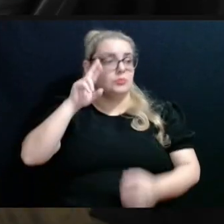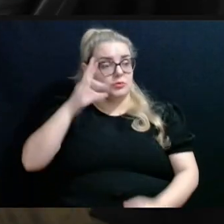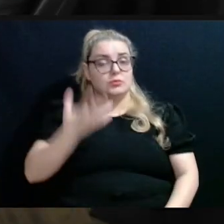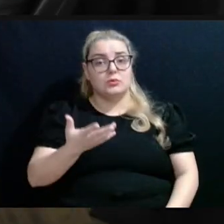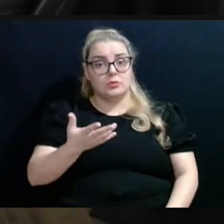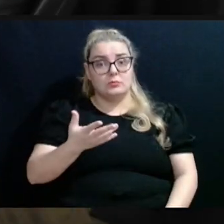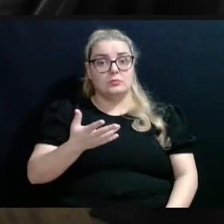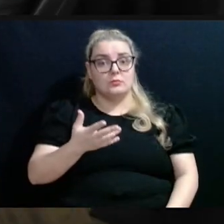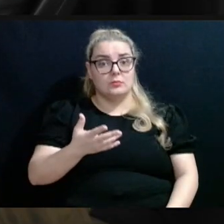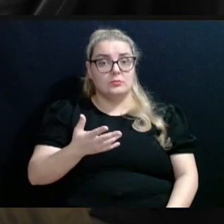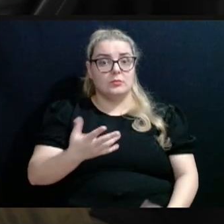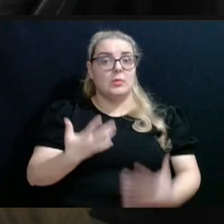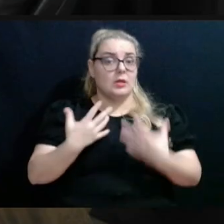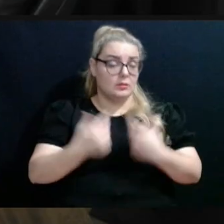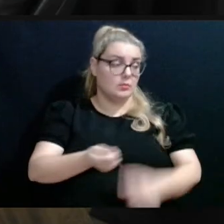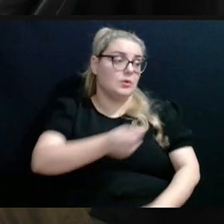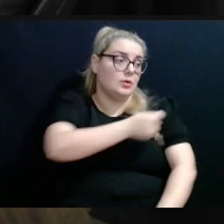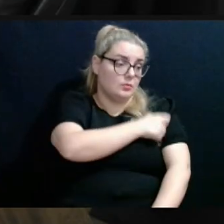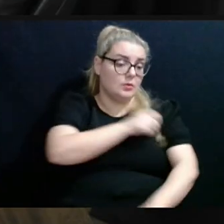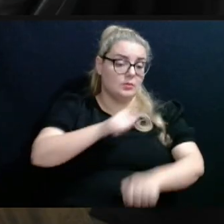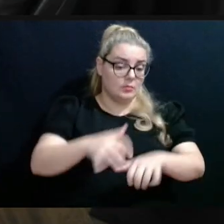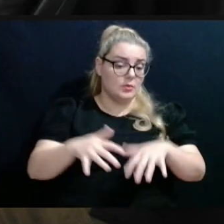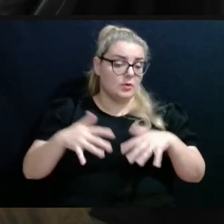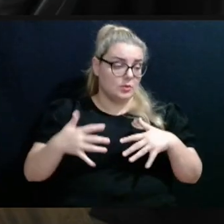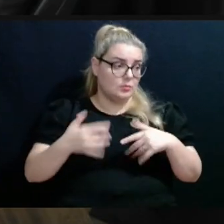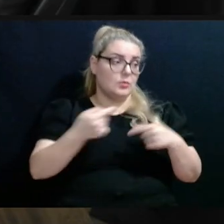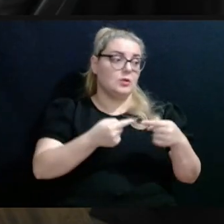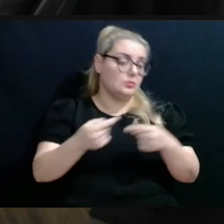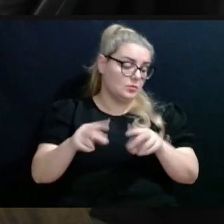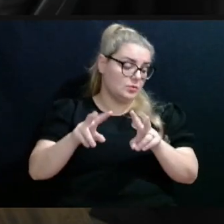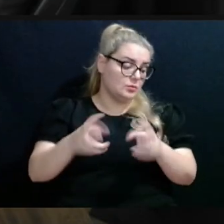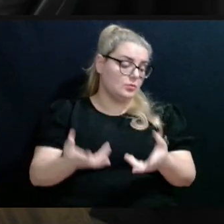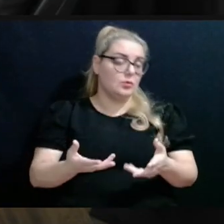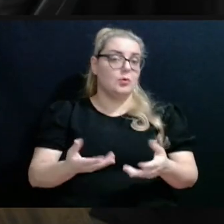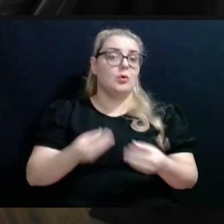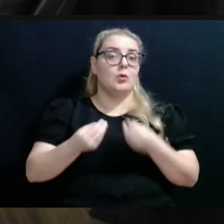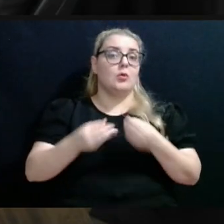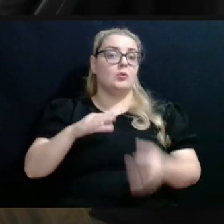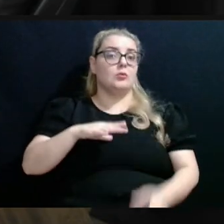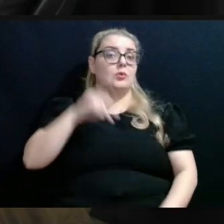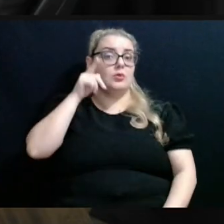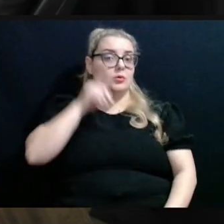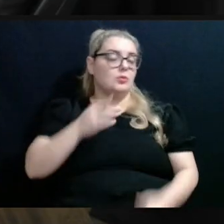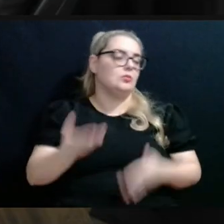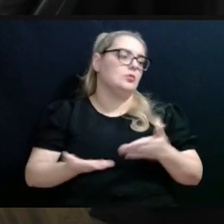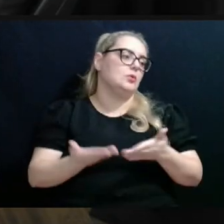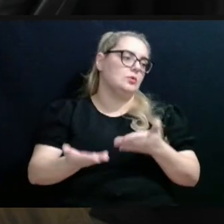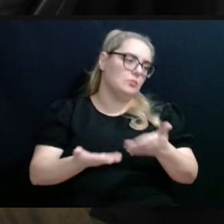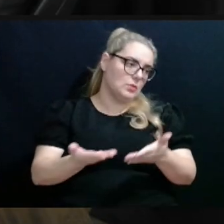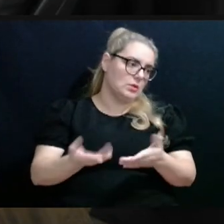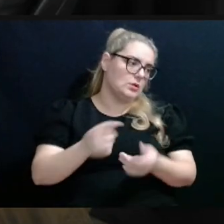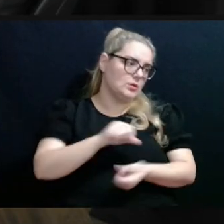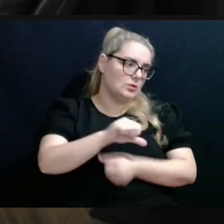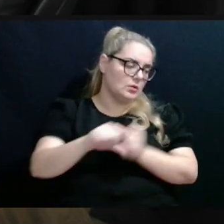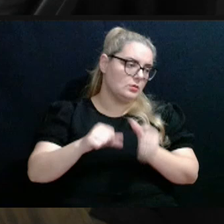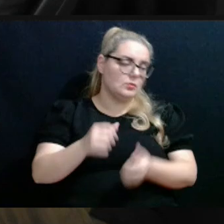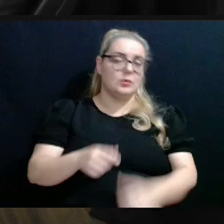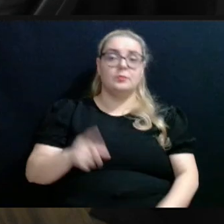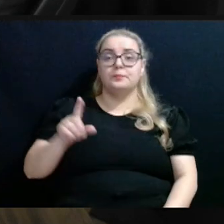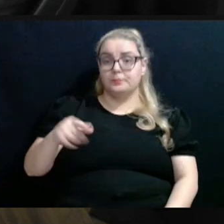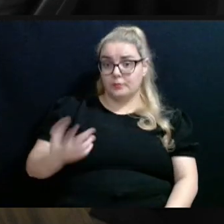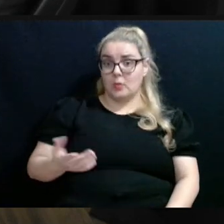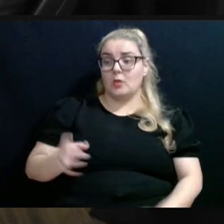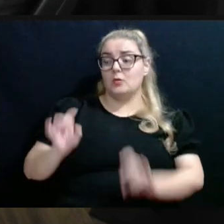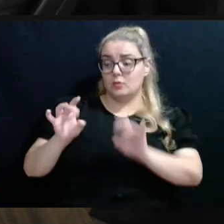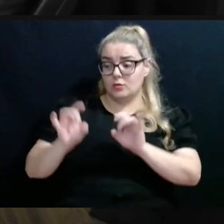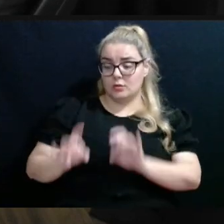recebido as autoridades aqui no plenário para discutir esse tema, os municípios vão conseguir lidar com essas mudanças? Os especialistas, que